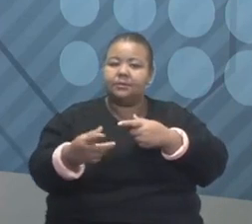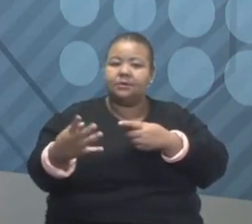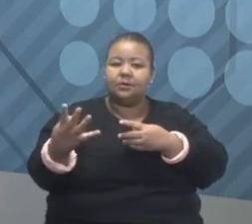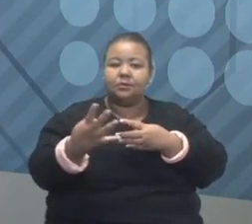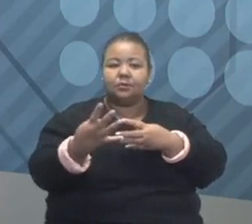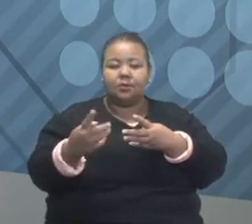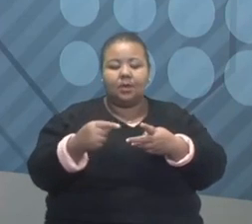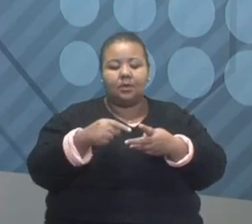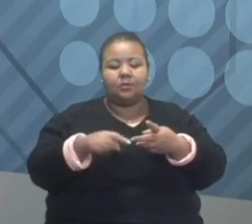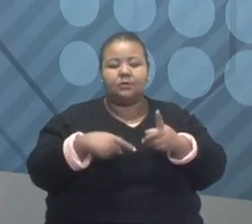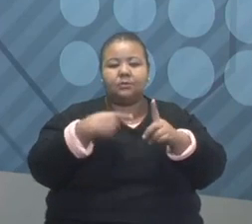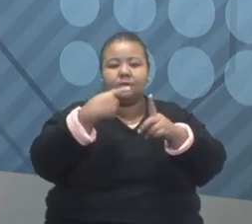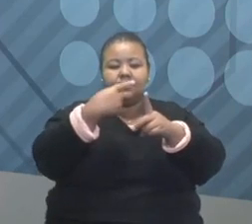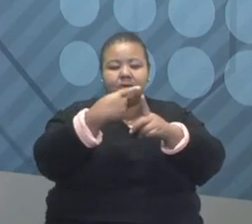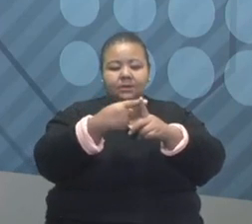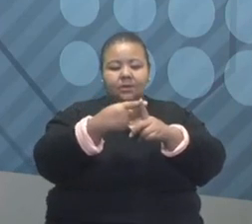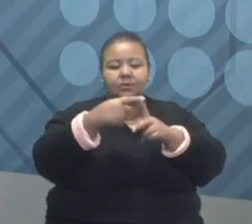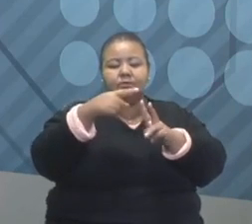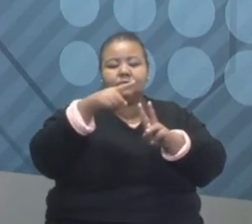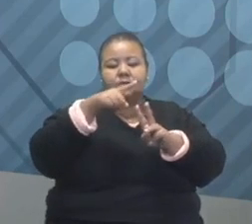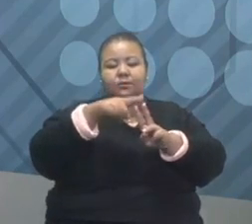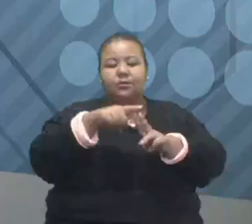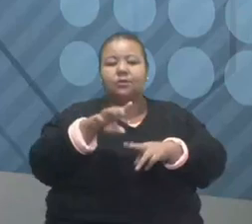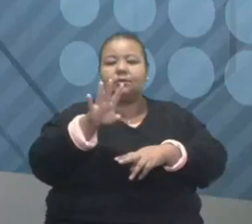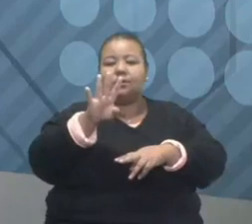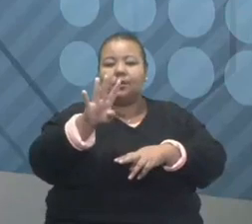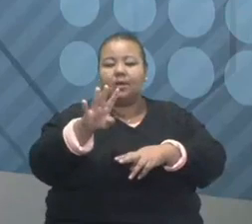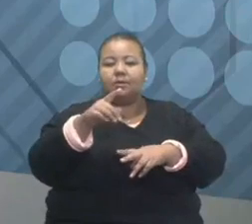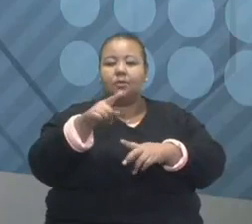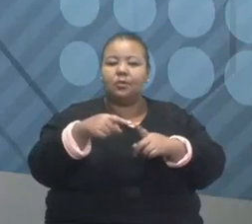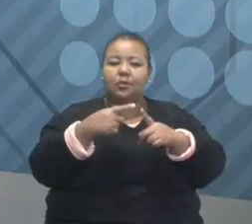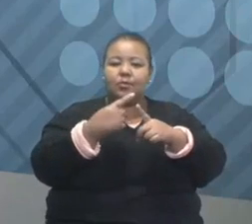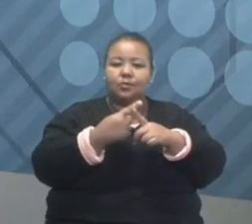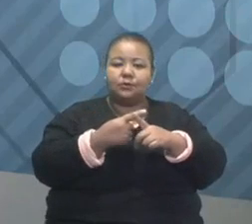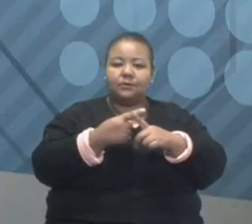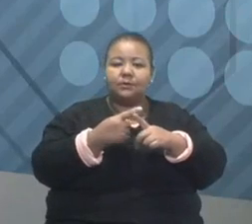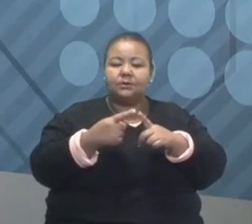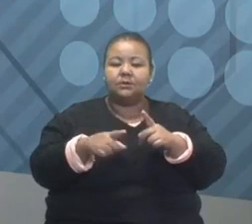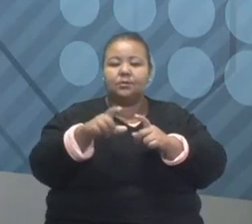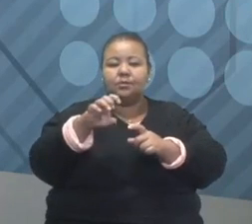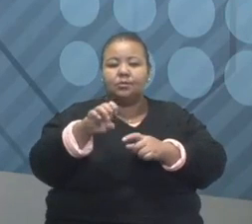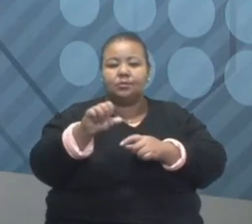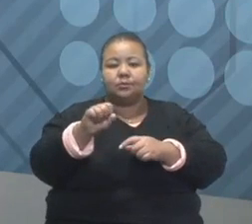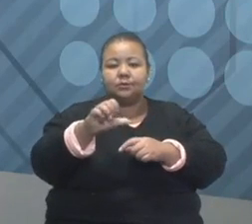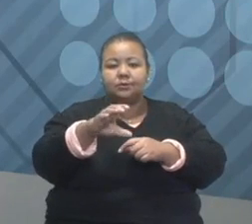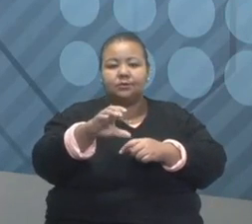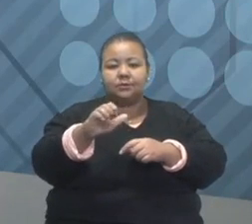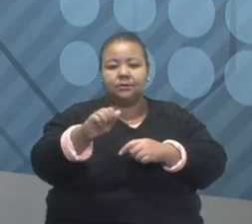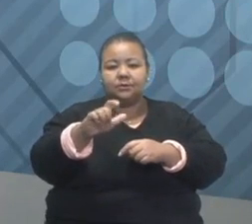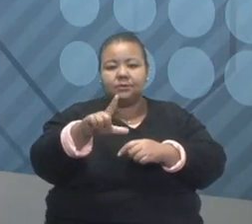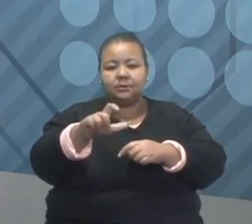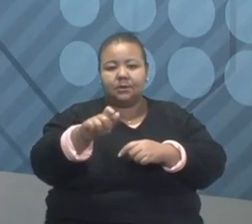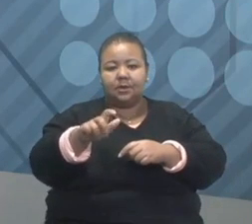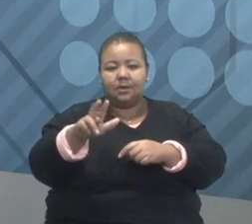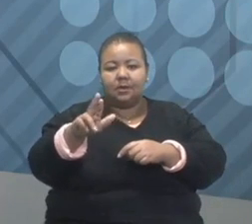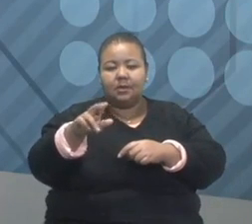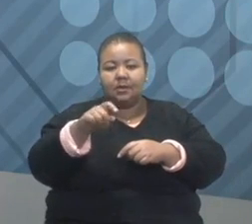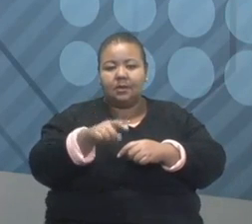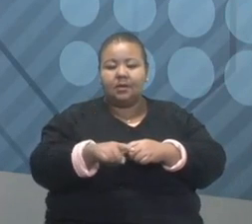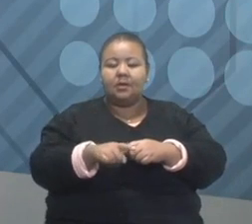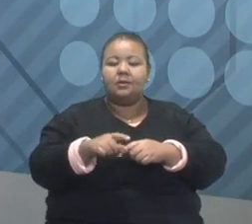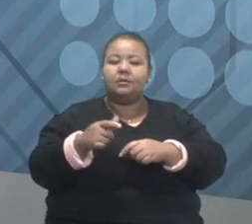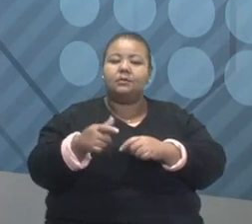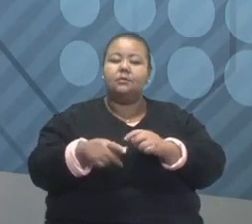relação à adição de vetores e 4 com relação à multiplicação por escalar. Dentro desses, já definindo o que é um